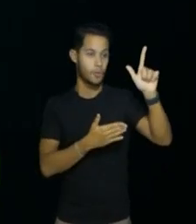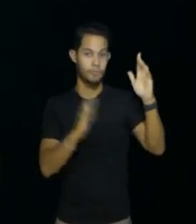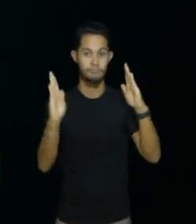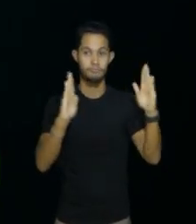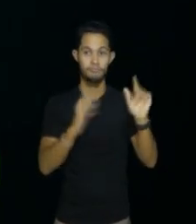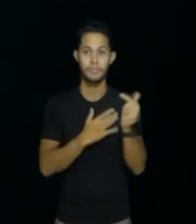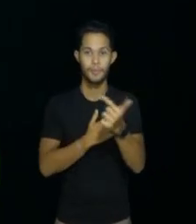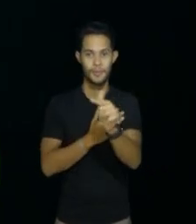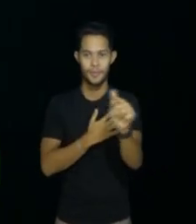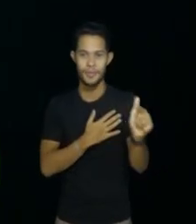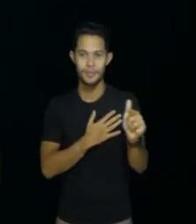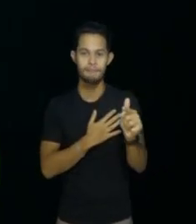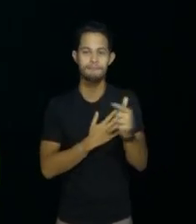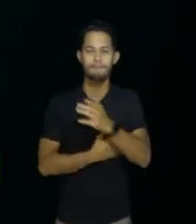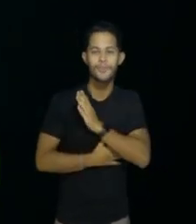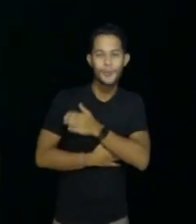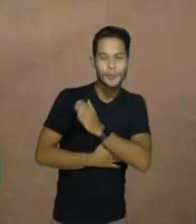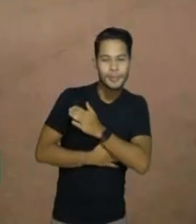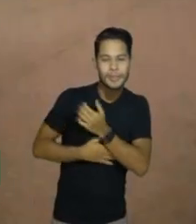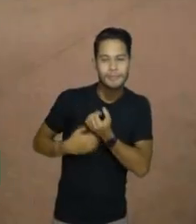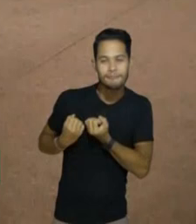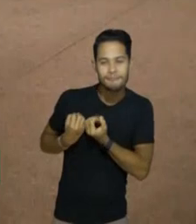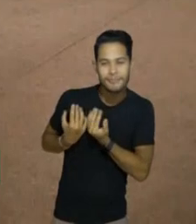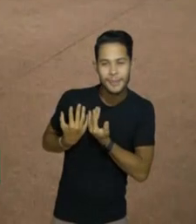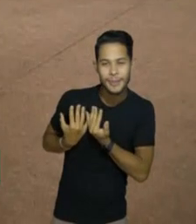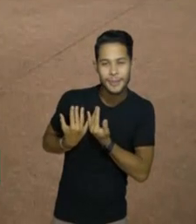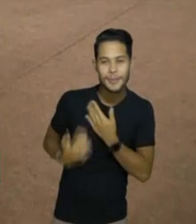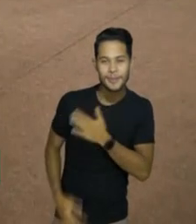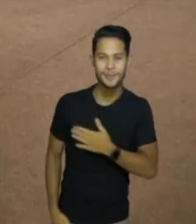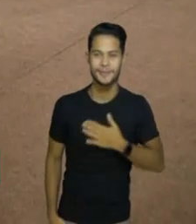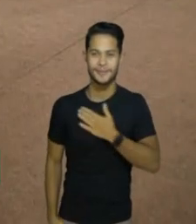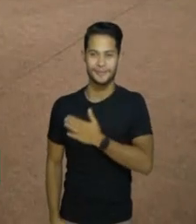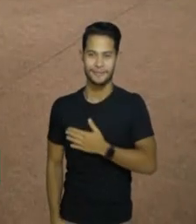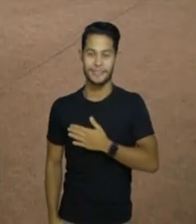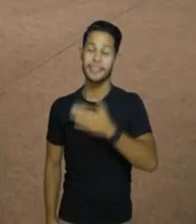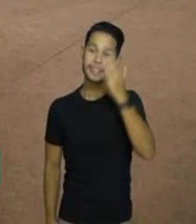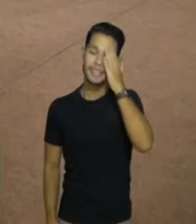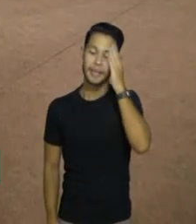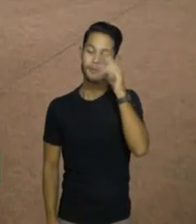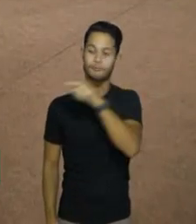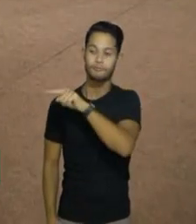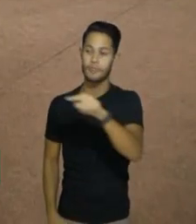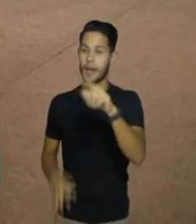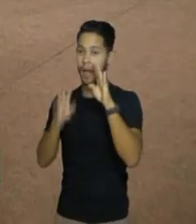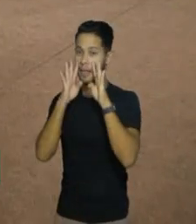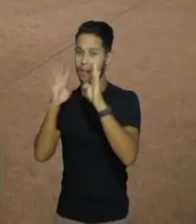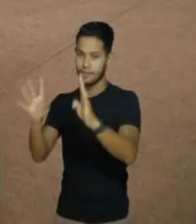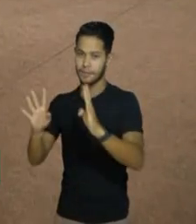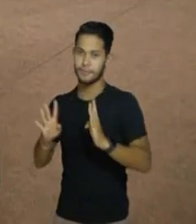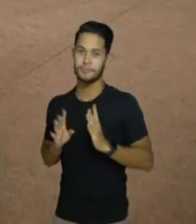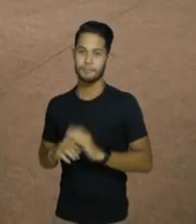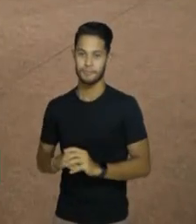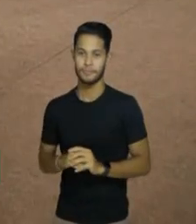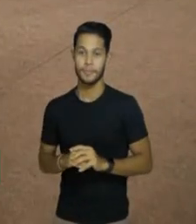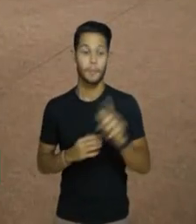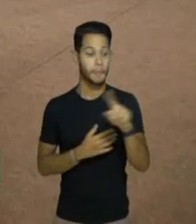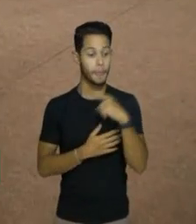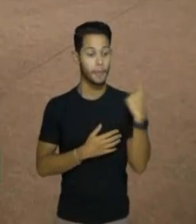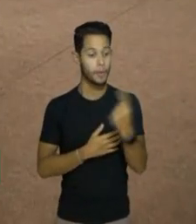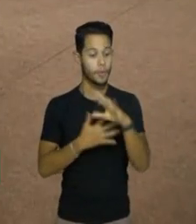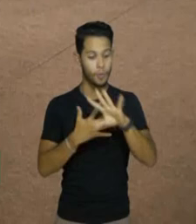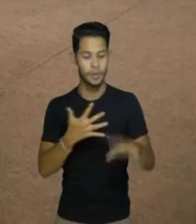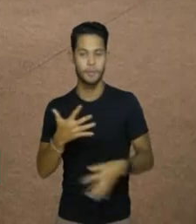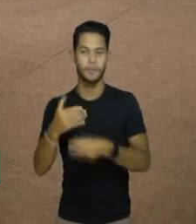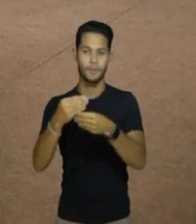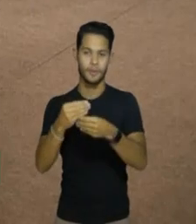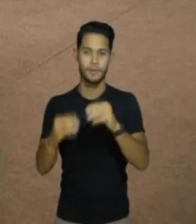coração poder olhar para cada um dos senhores e saber que estão aqui para nos ouvir. Nós estamos aqui para contribuir com o Estado,